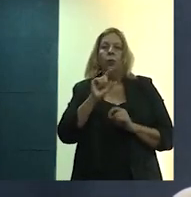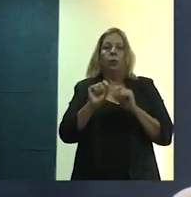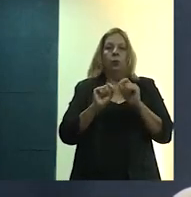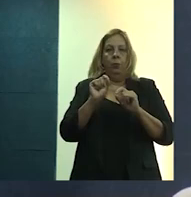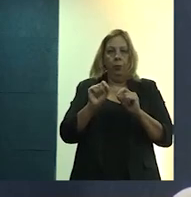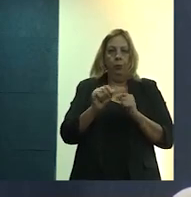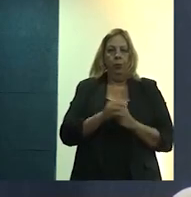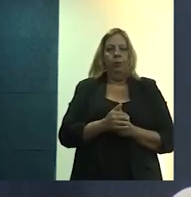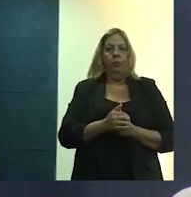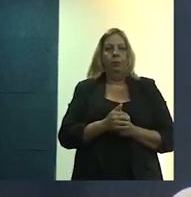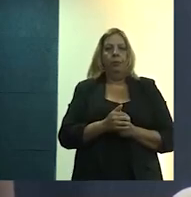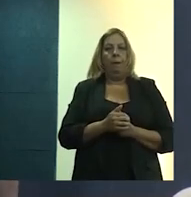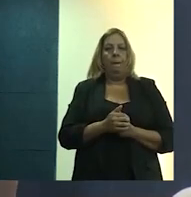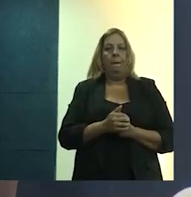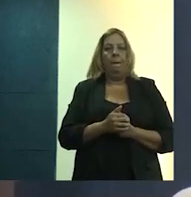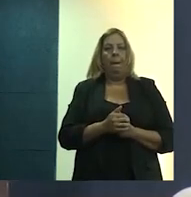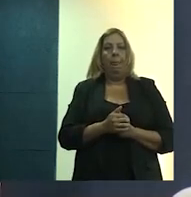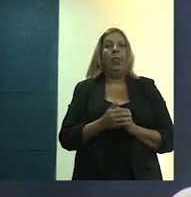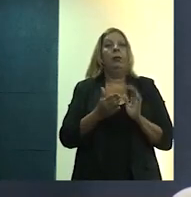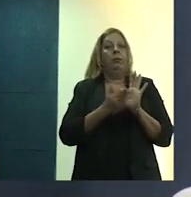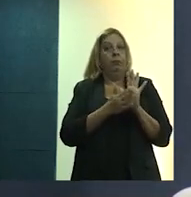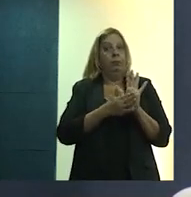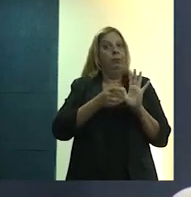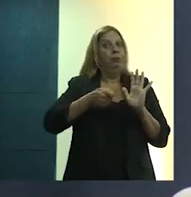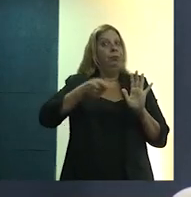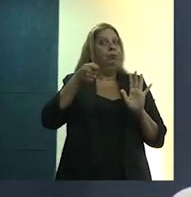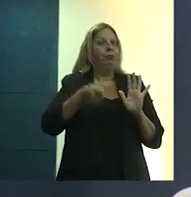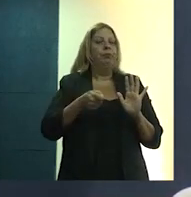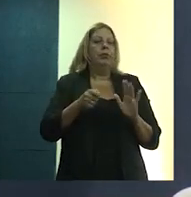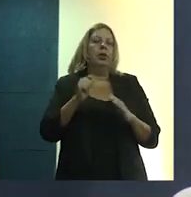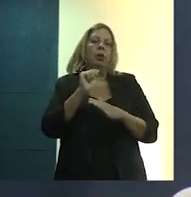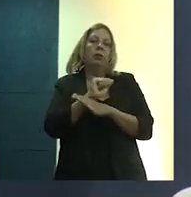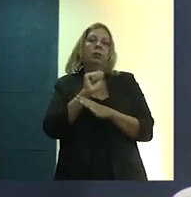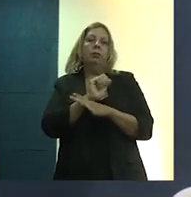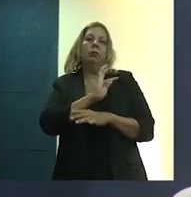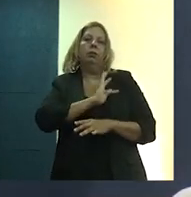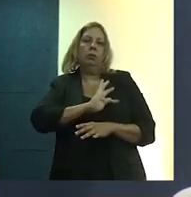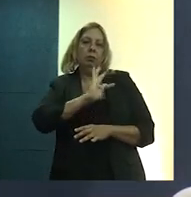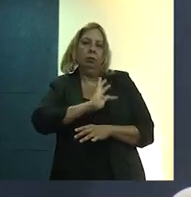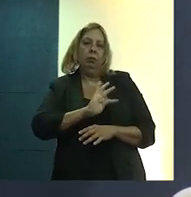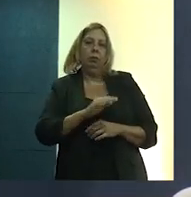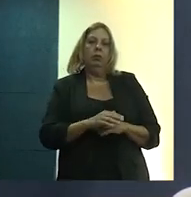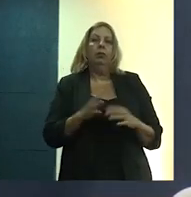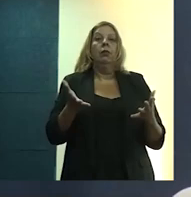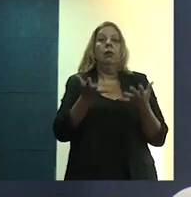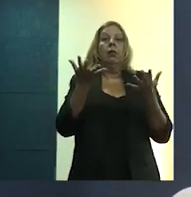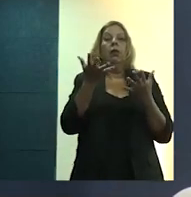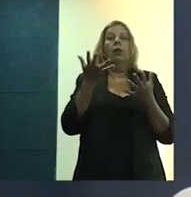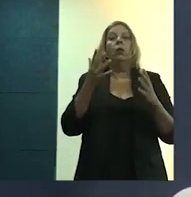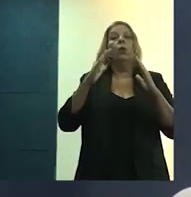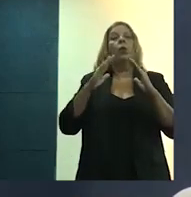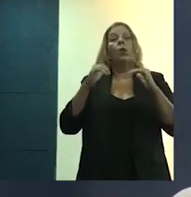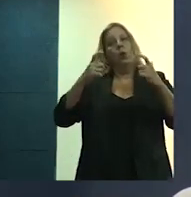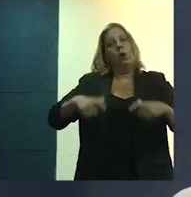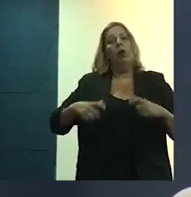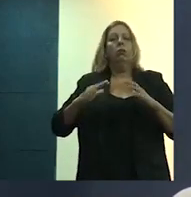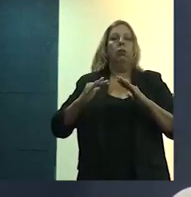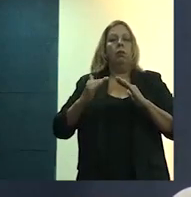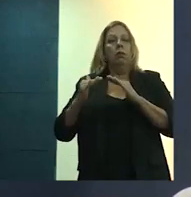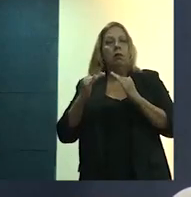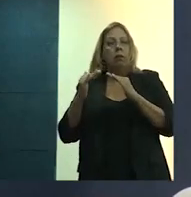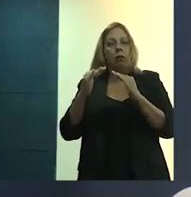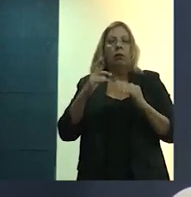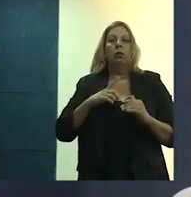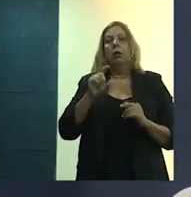como eu já falei a promotora desse serviço de assistência técnica de assistência Assessoria Técnica no território periférico